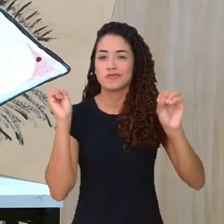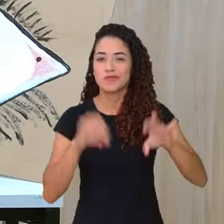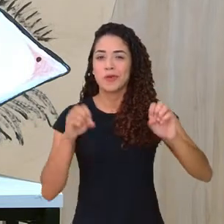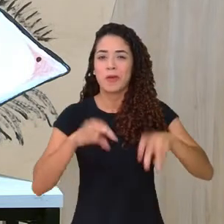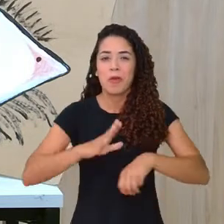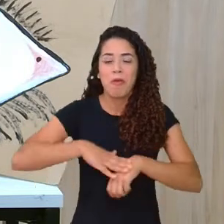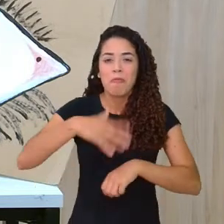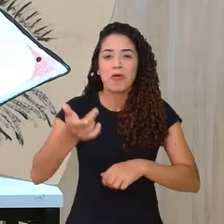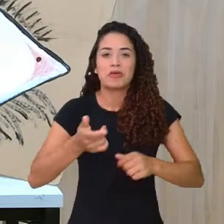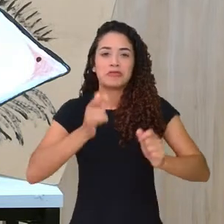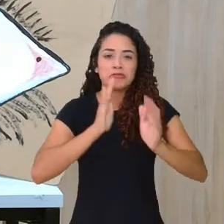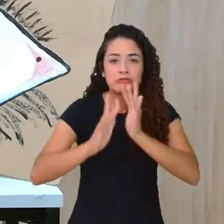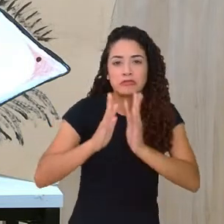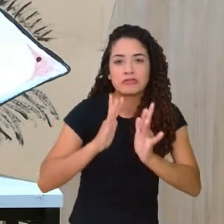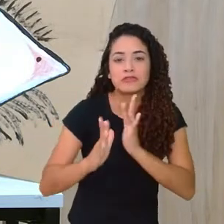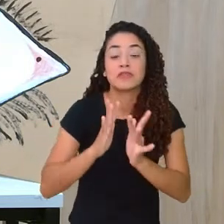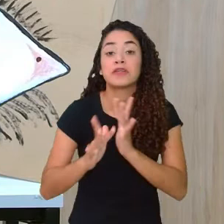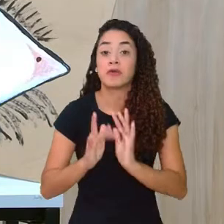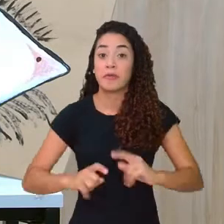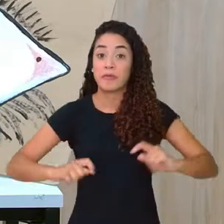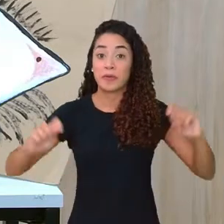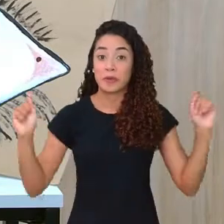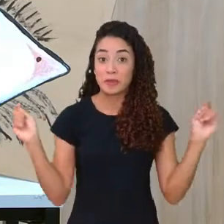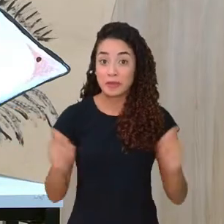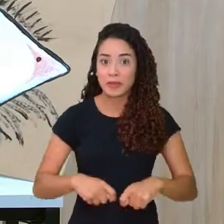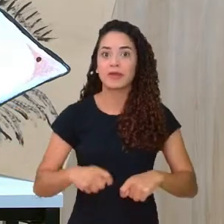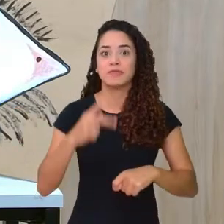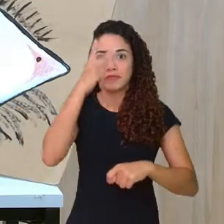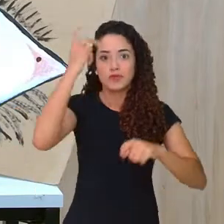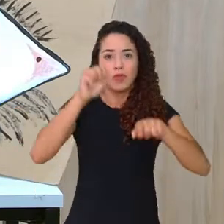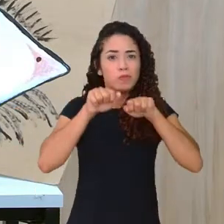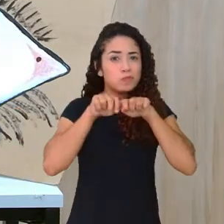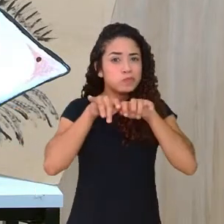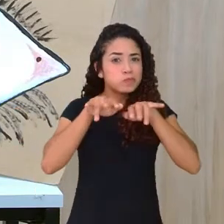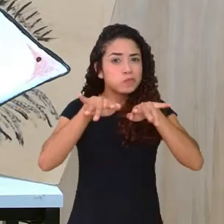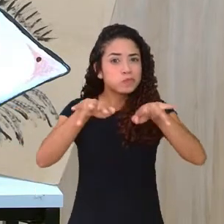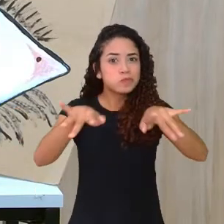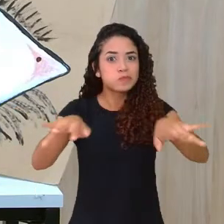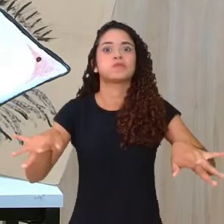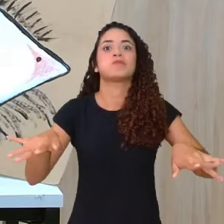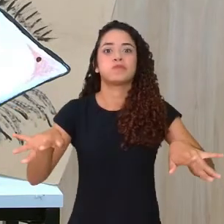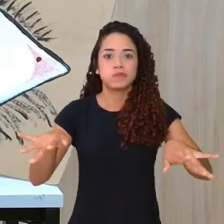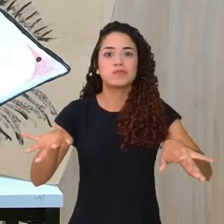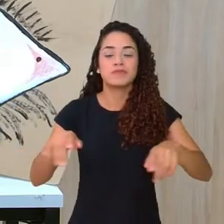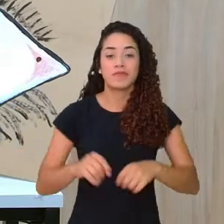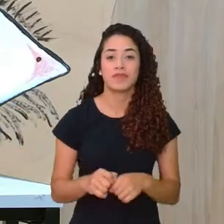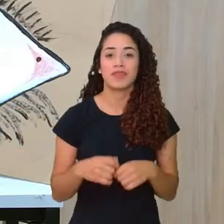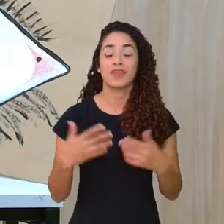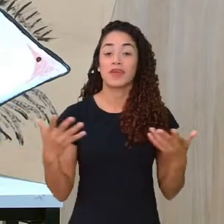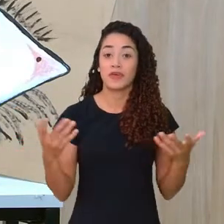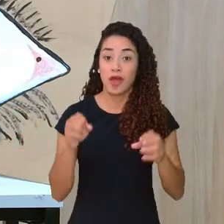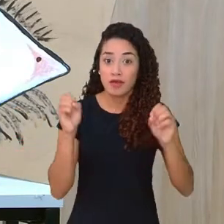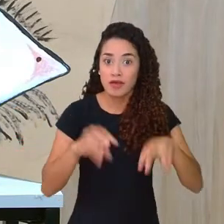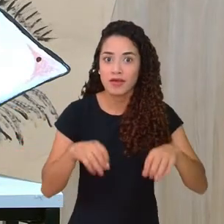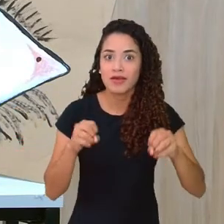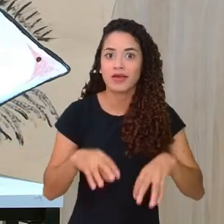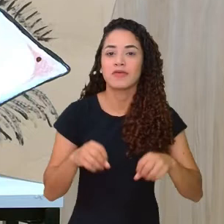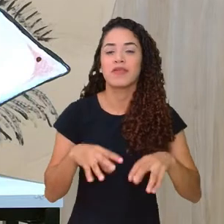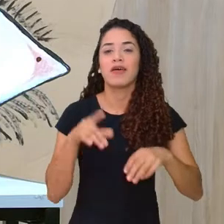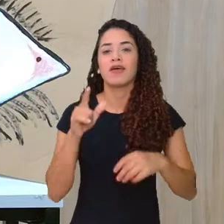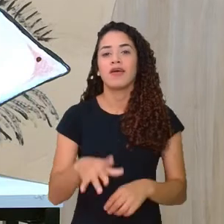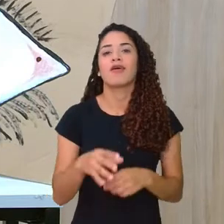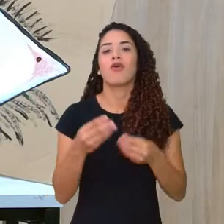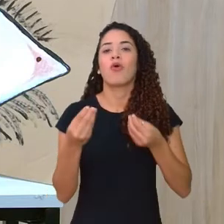mais interativa e possa, né, atingir o maior número de pessoas, nossa aula, né, ela é